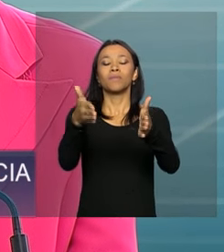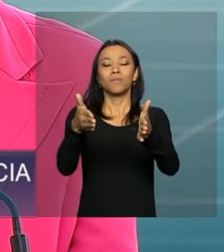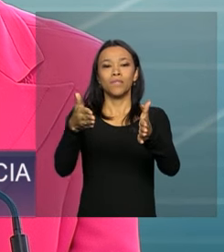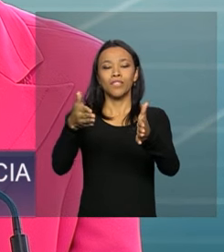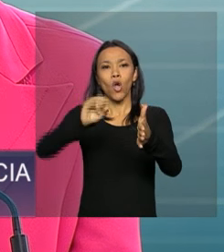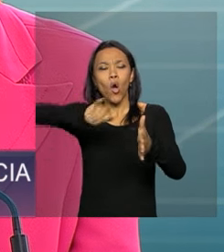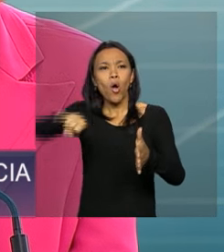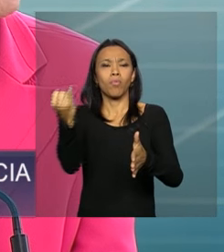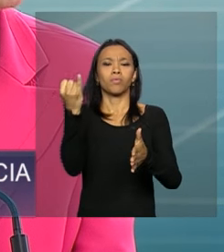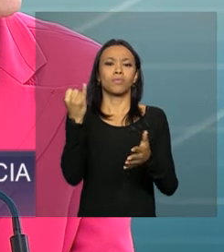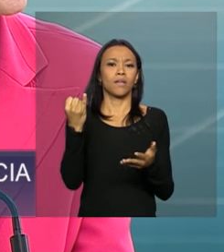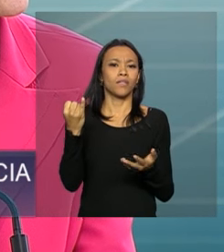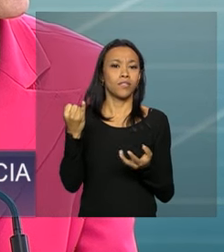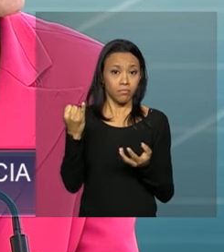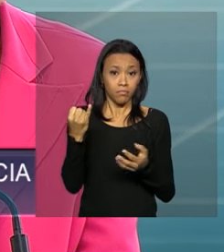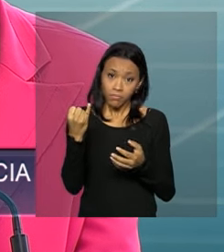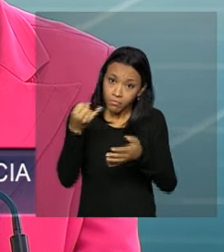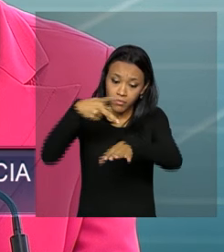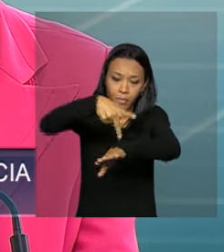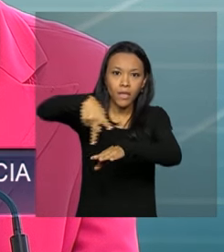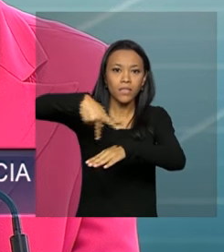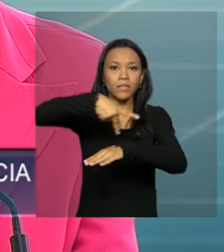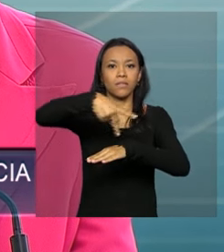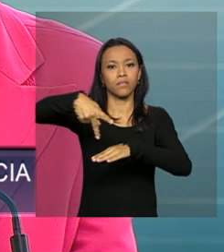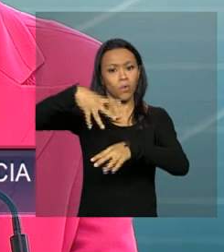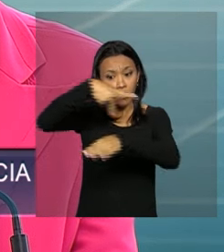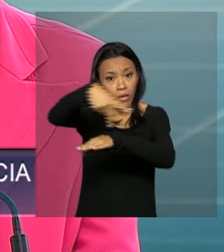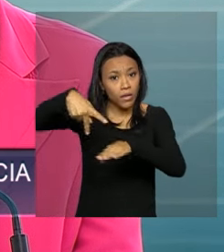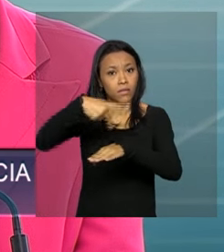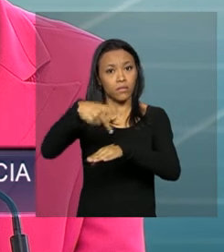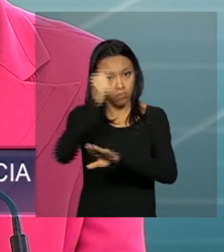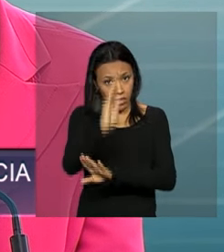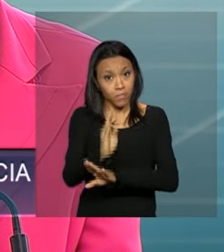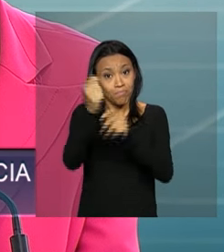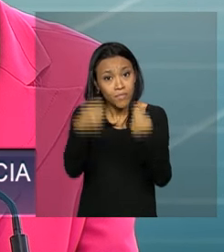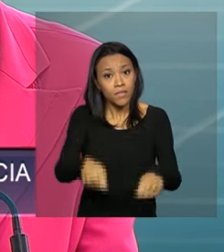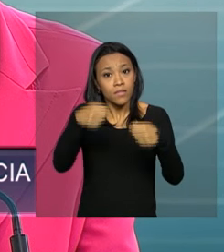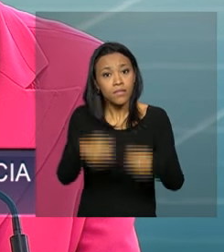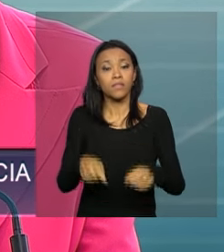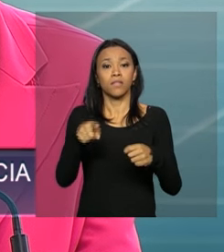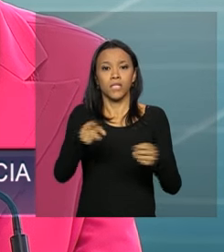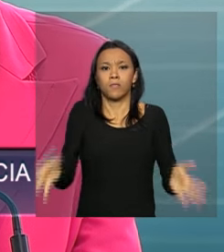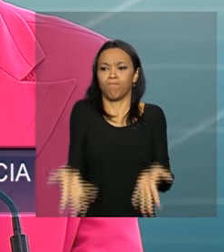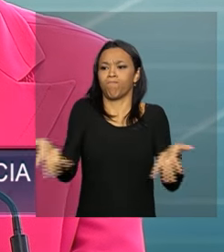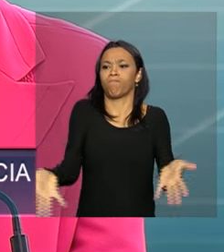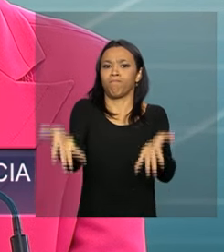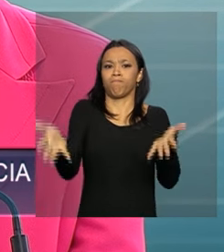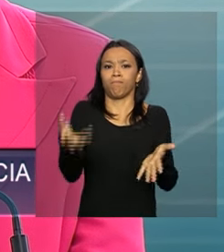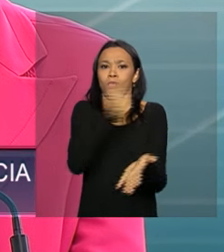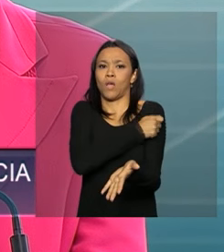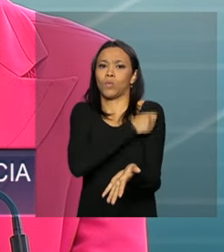oportunidades para o próprio país. O país precisa deste investimento